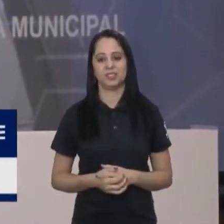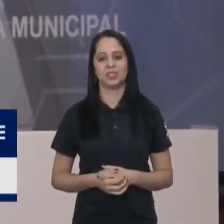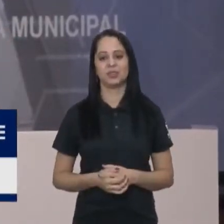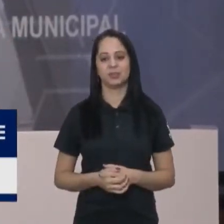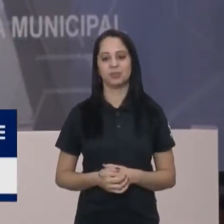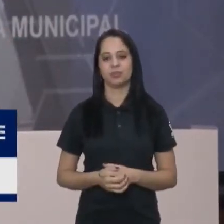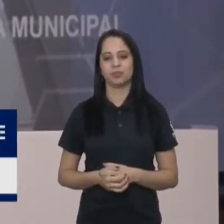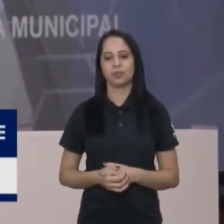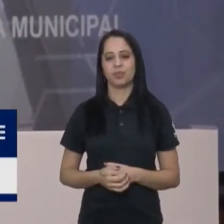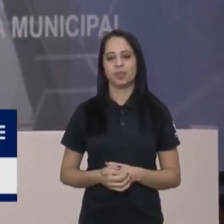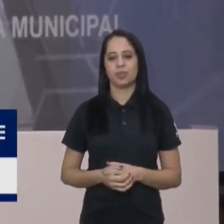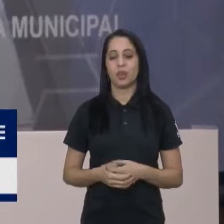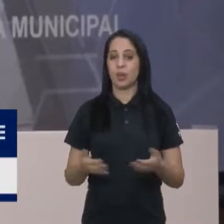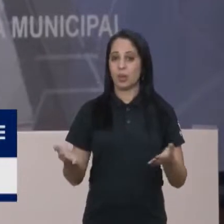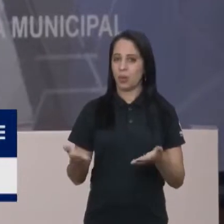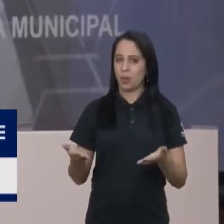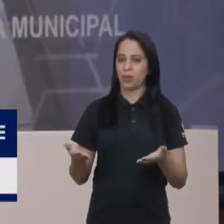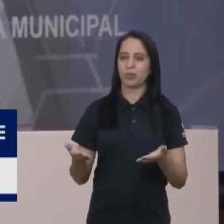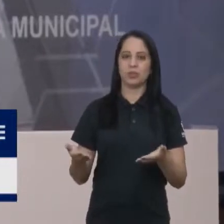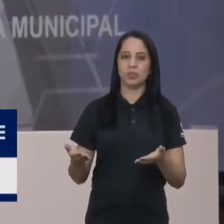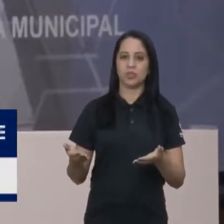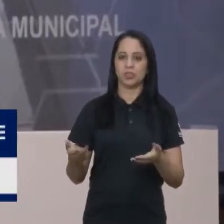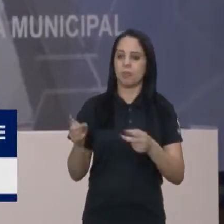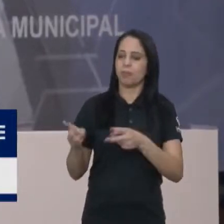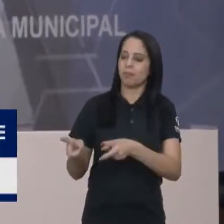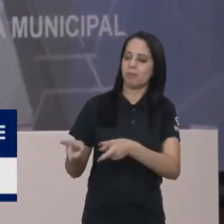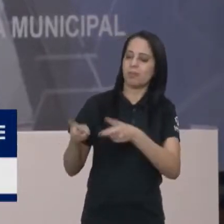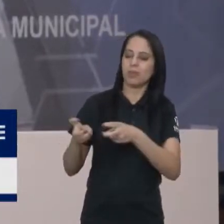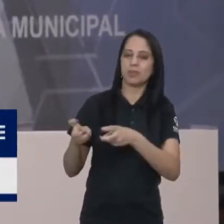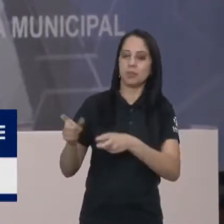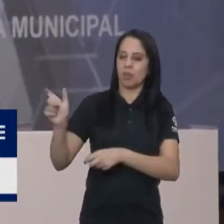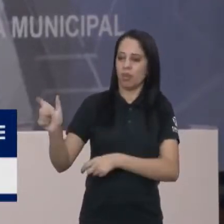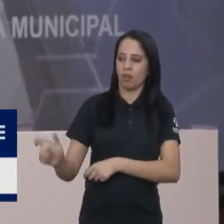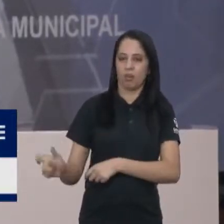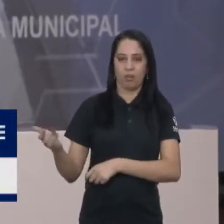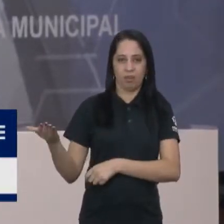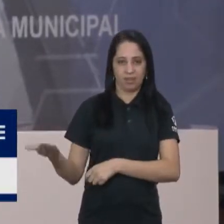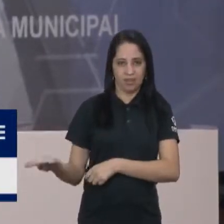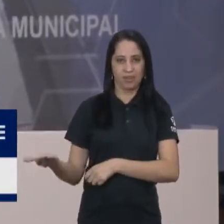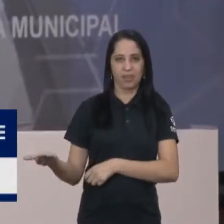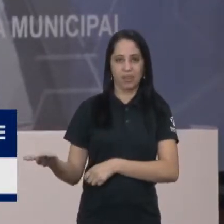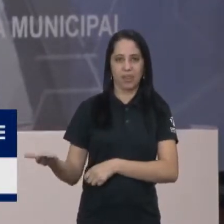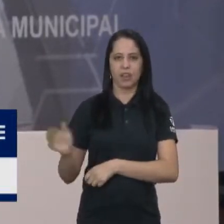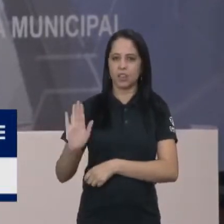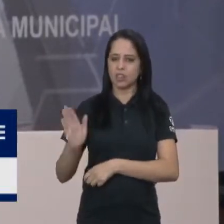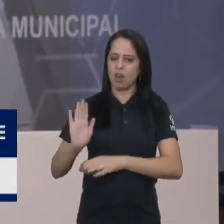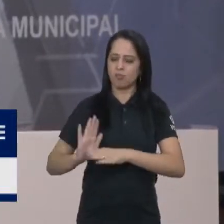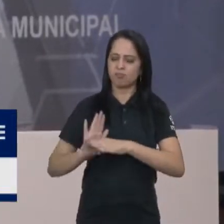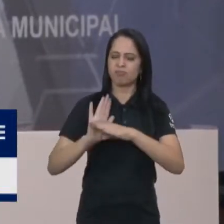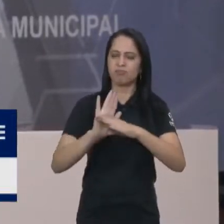né, o quanto o Dr. Ricardo fez pela nossa cidade.